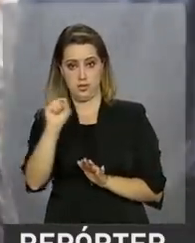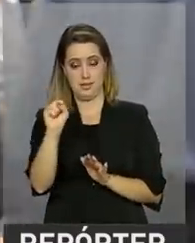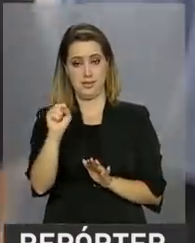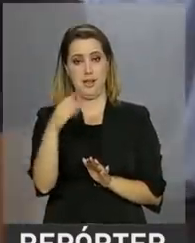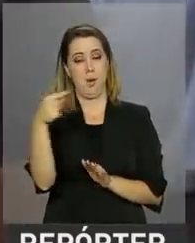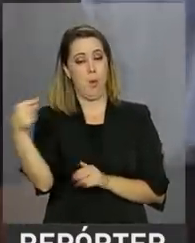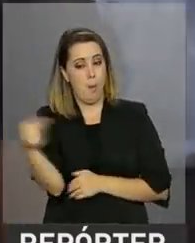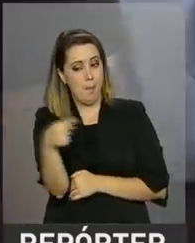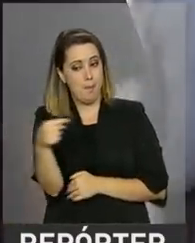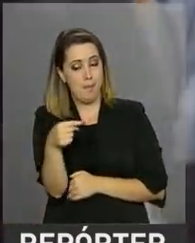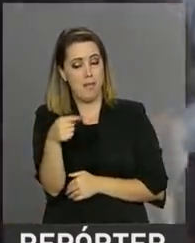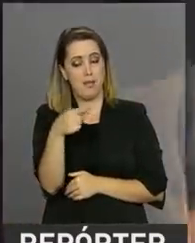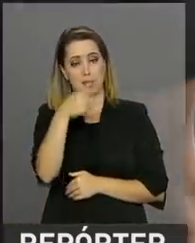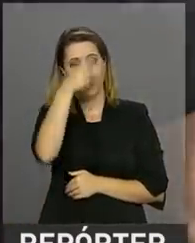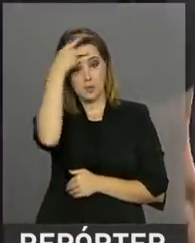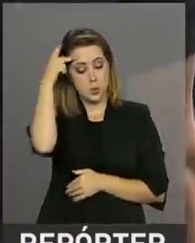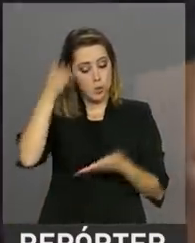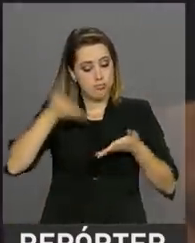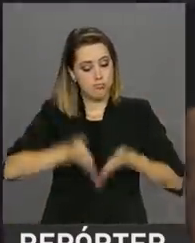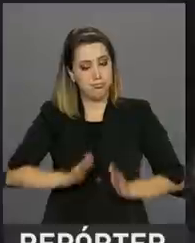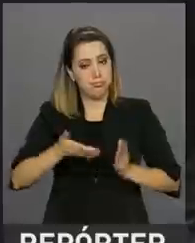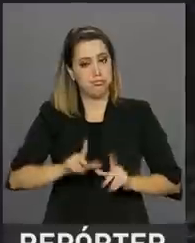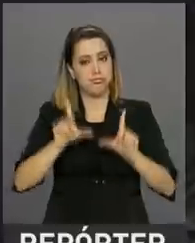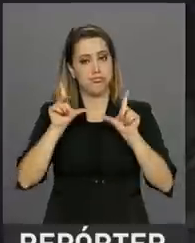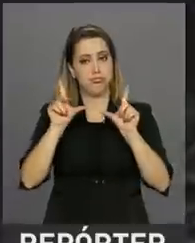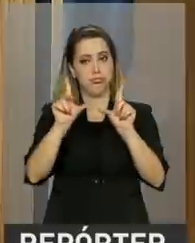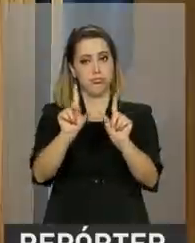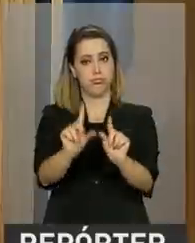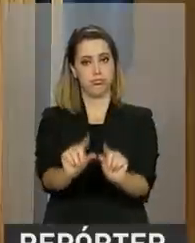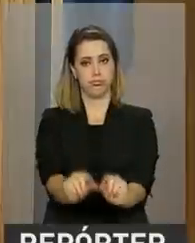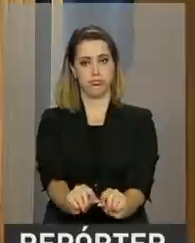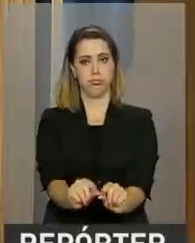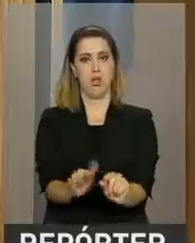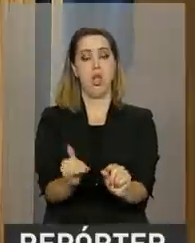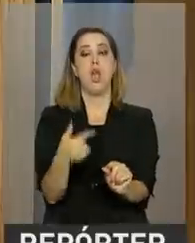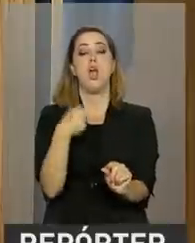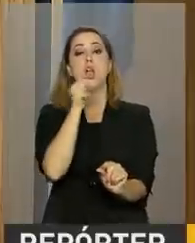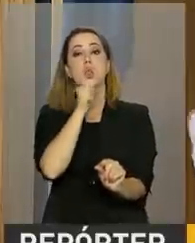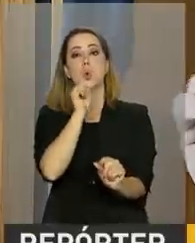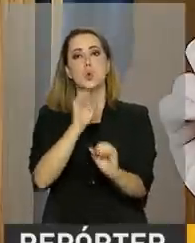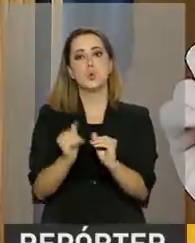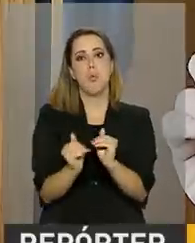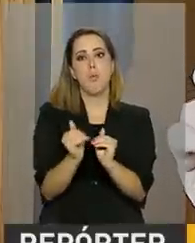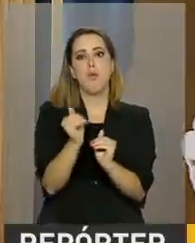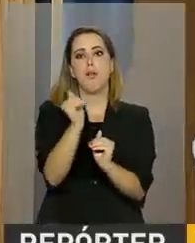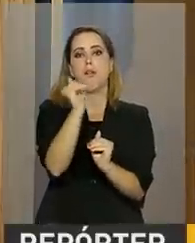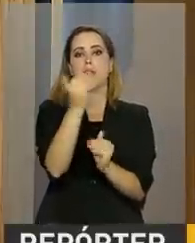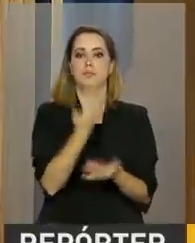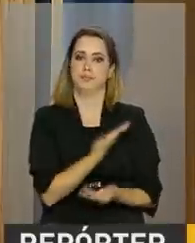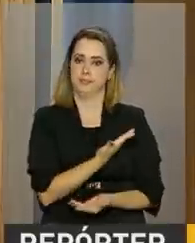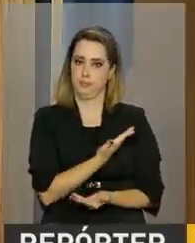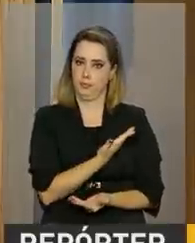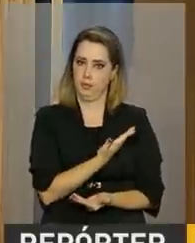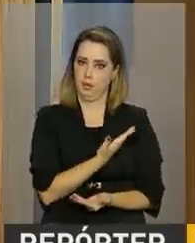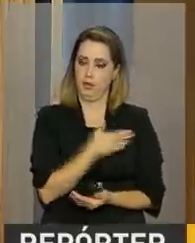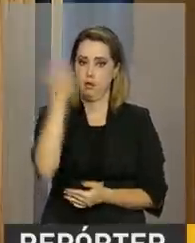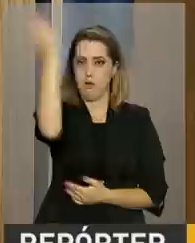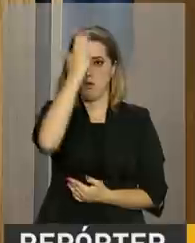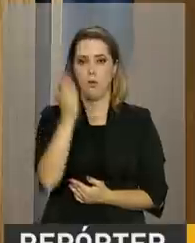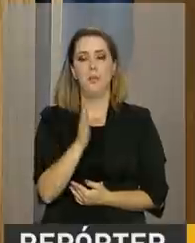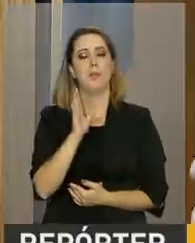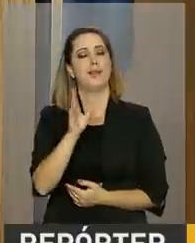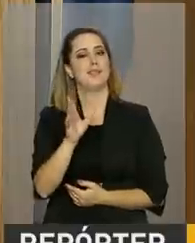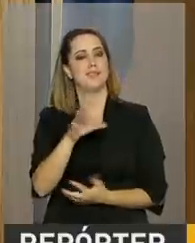nascer e vai aumentar o número de idosos no país. O Brasil envelhece muito rápido, né? A gente ainda hoje é um